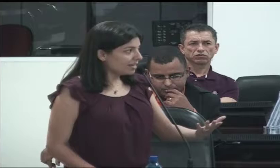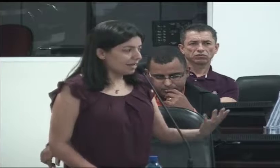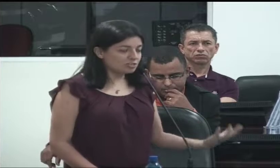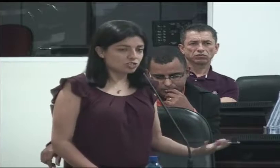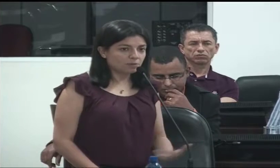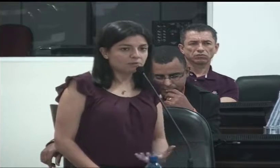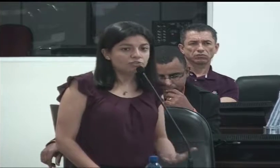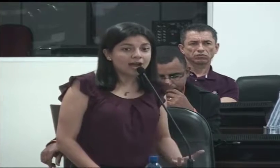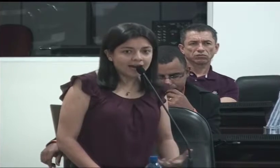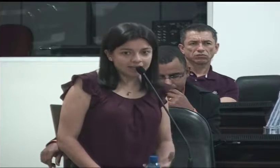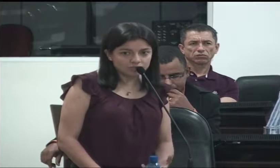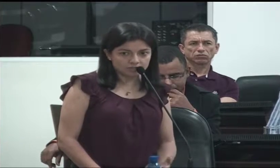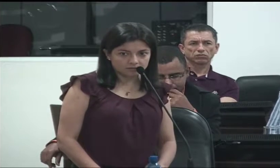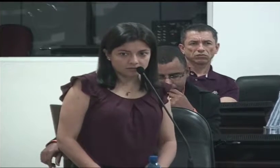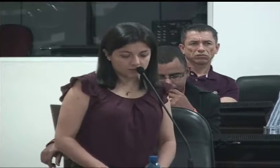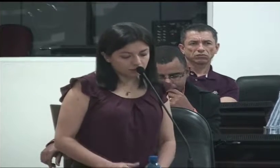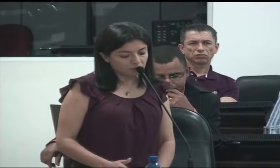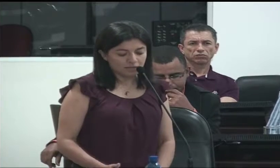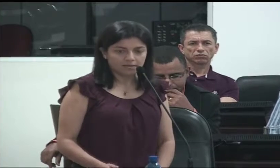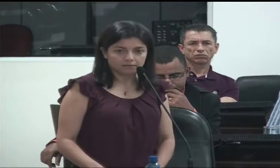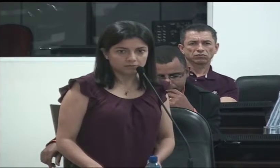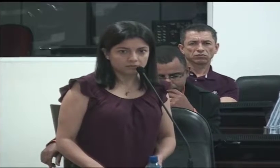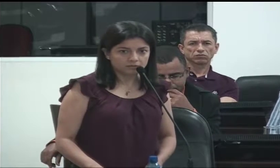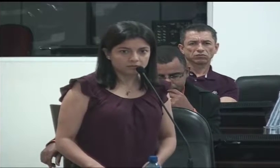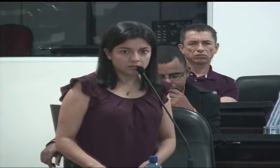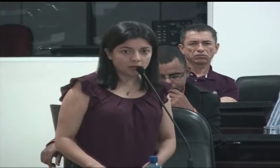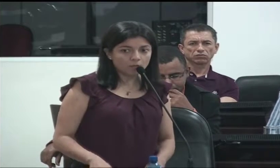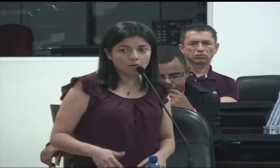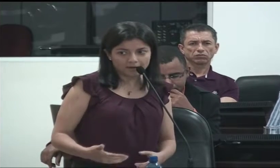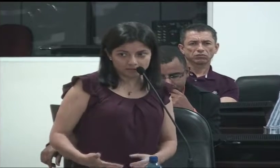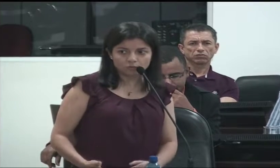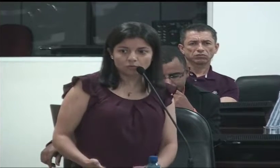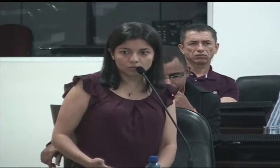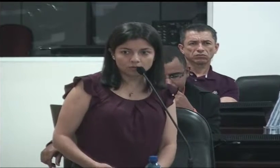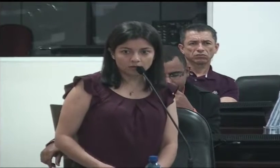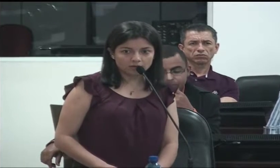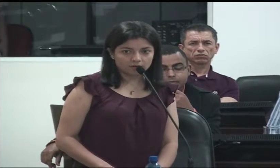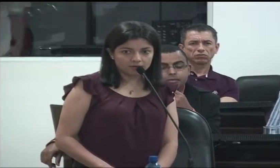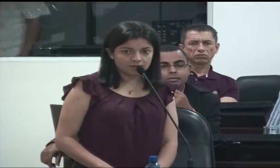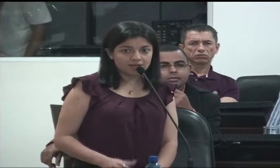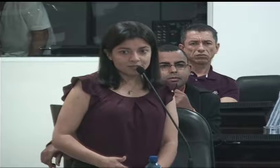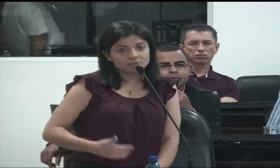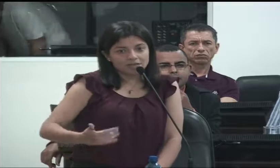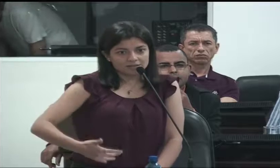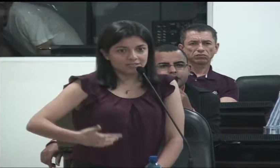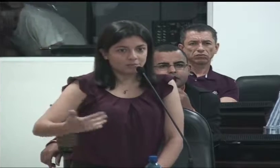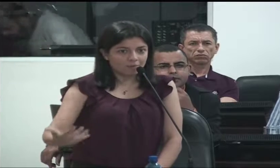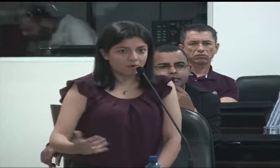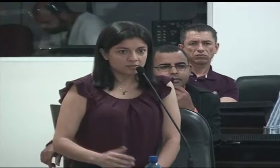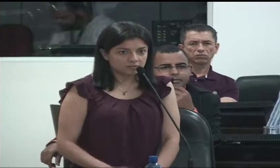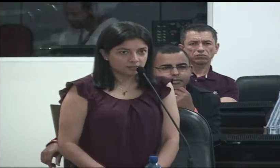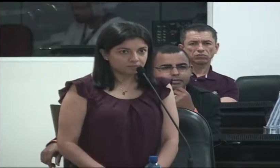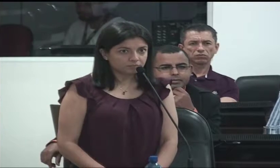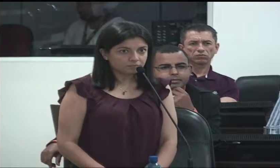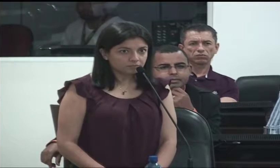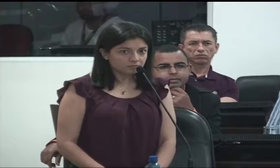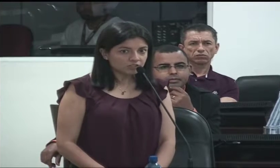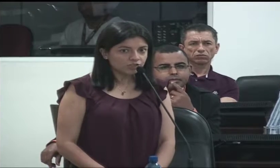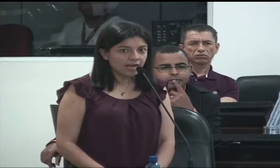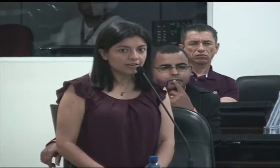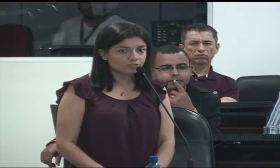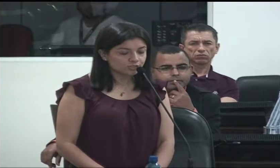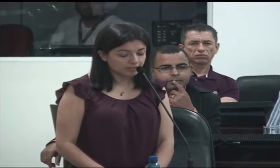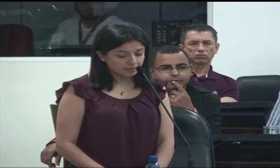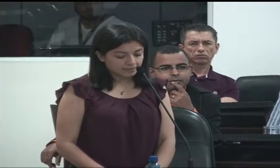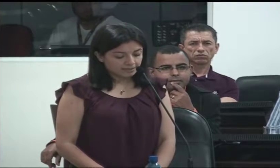aquilo que eles chamam de arte, que eu também não compactuo que isso tenha sido uma amostra